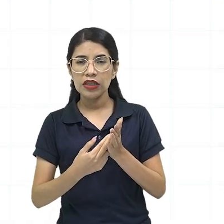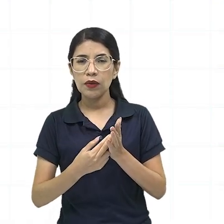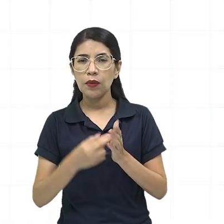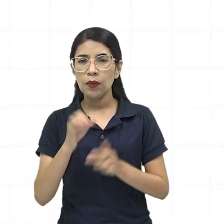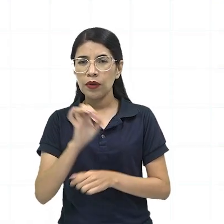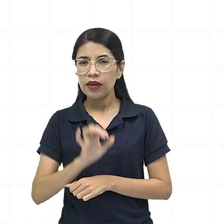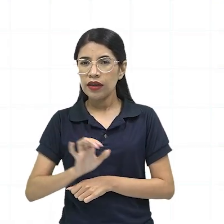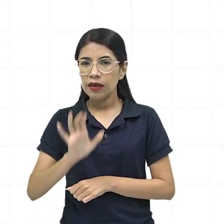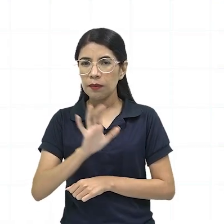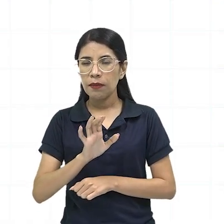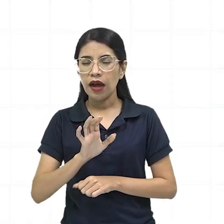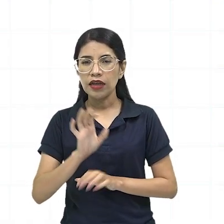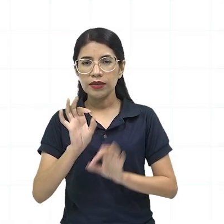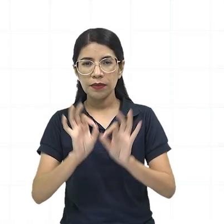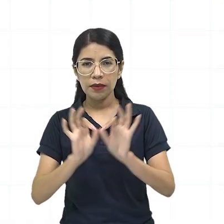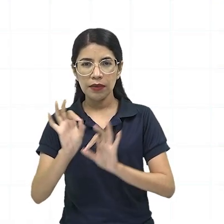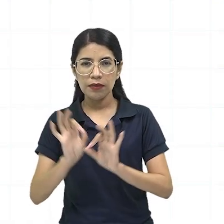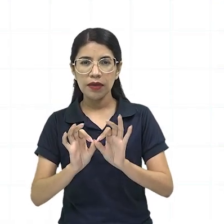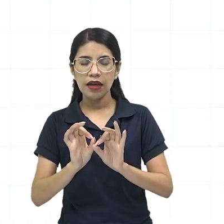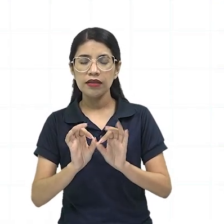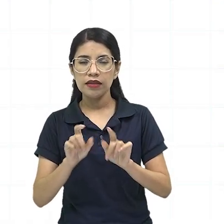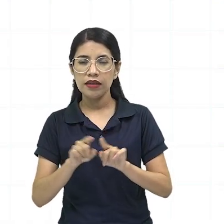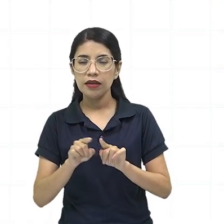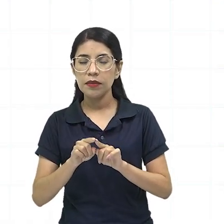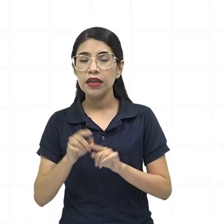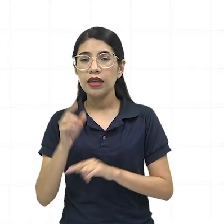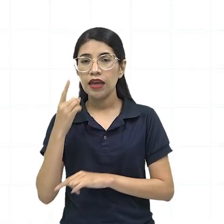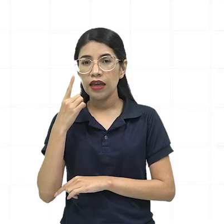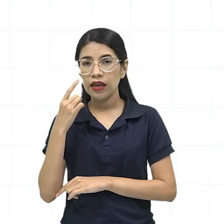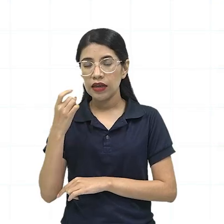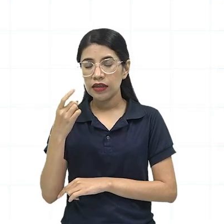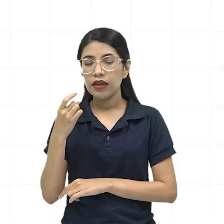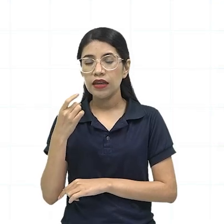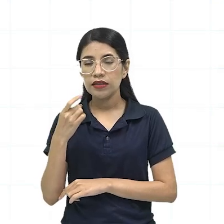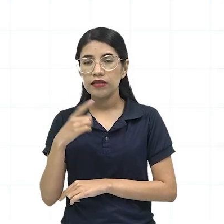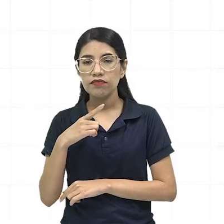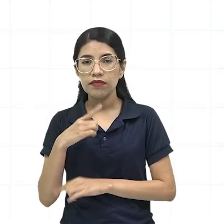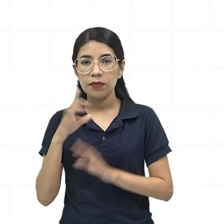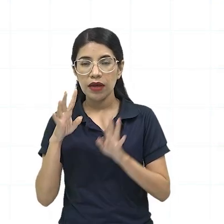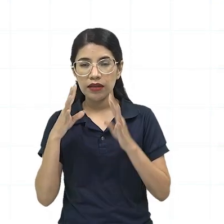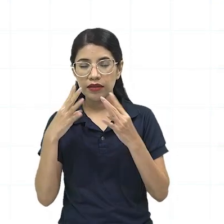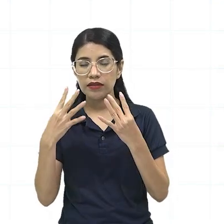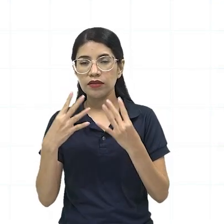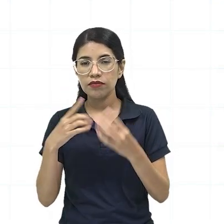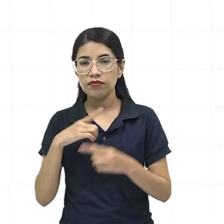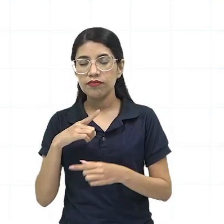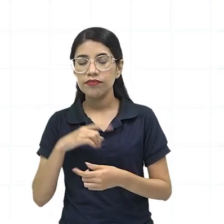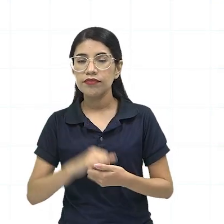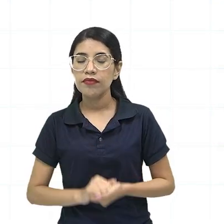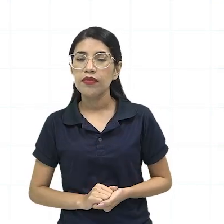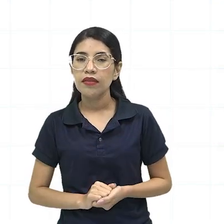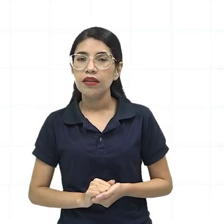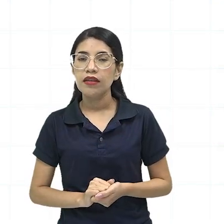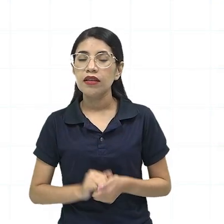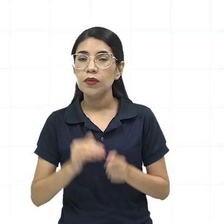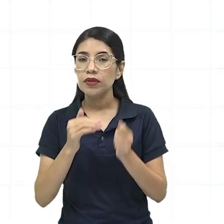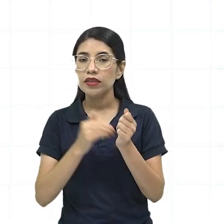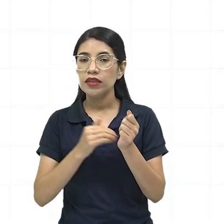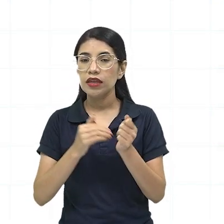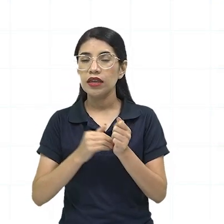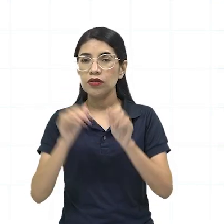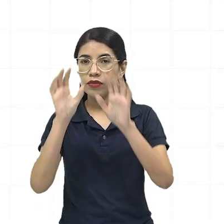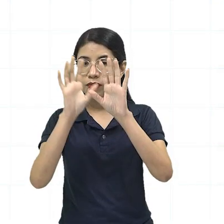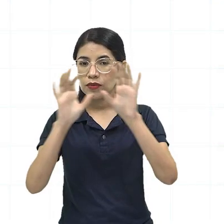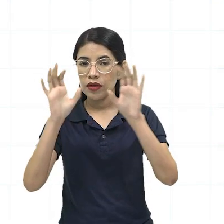imagens diversas, bonitas, atraente aos olhos, né? Uma coisa assim que chama bastante atenção. Então, os mistérios do espaço